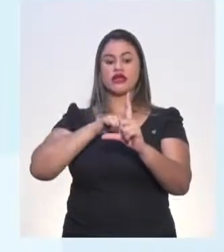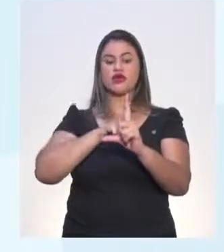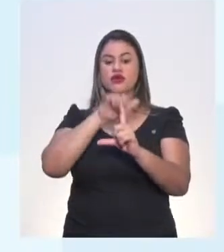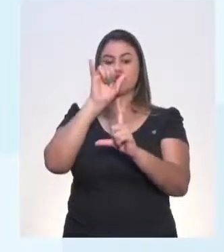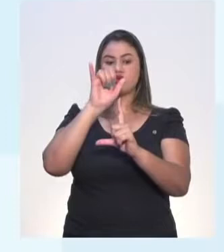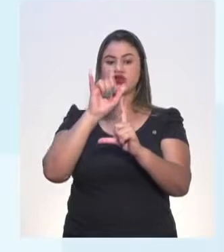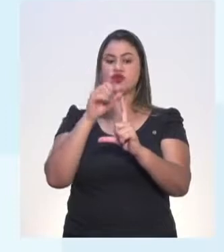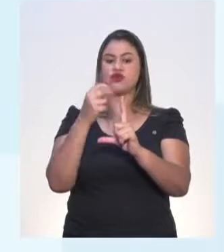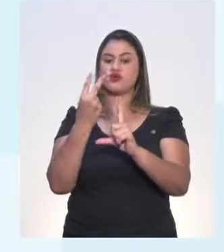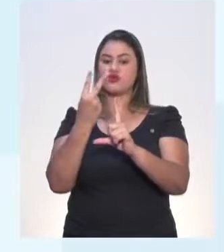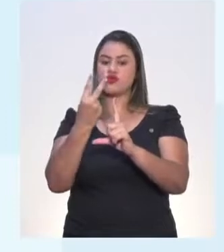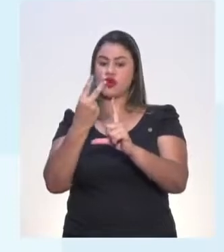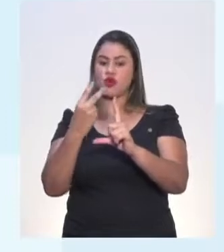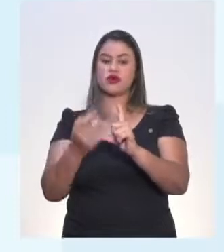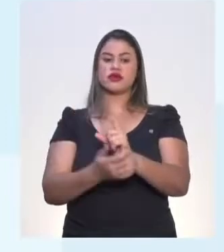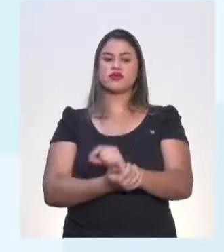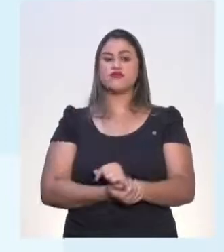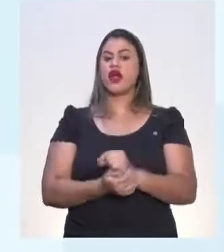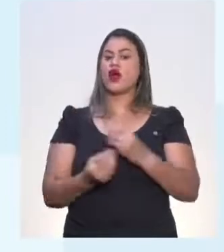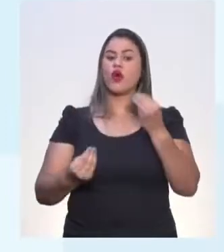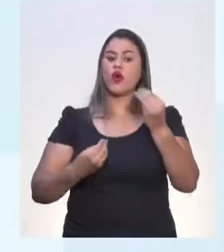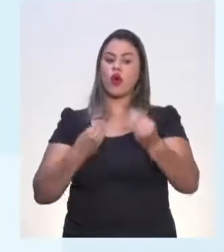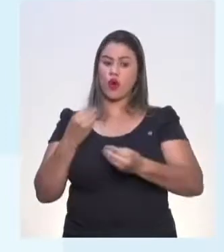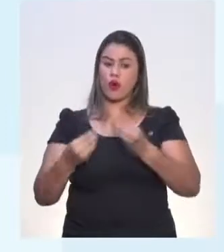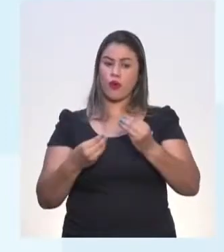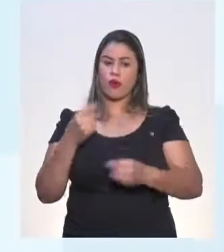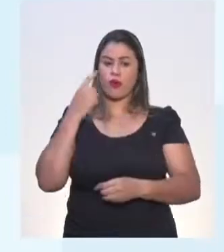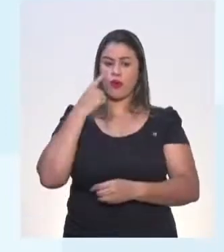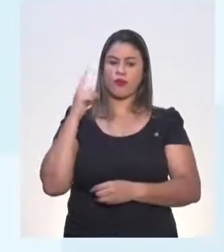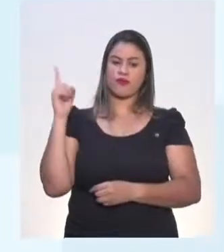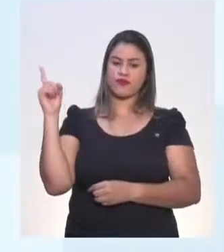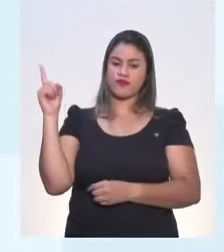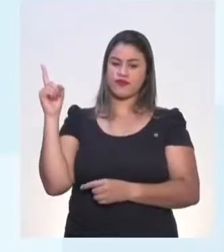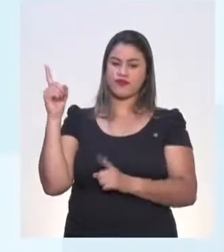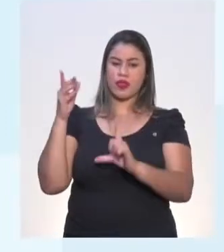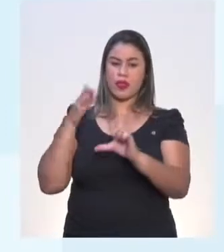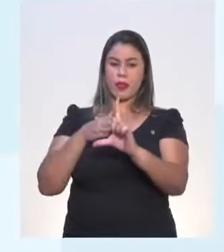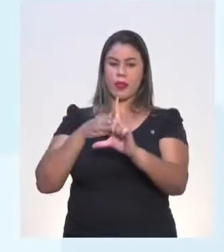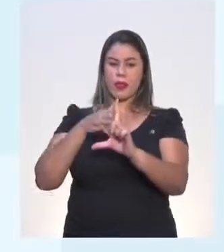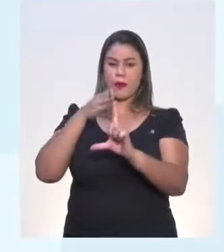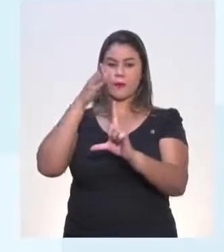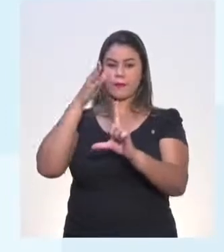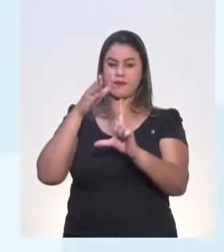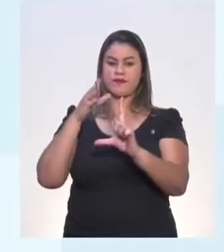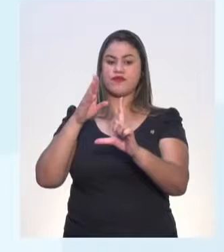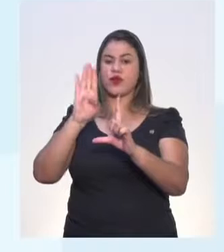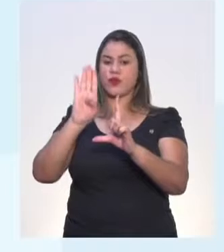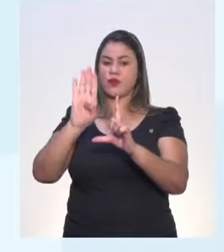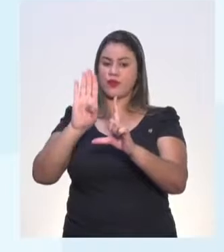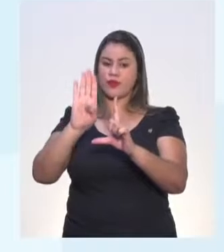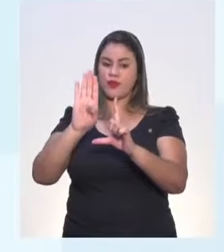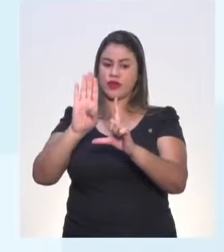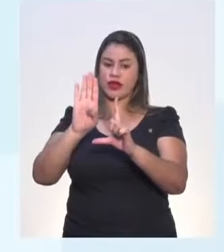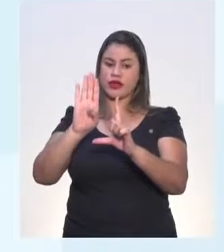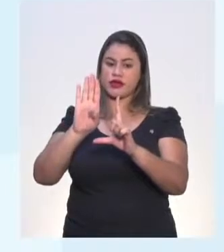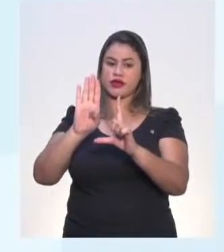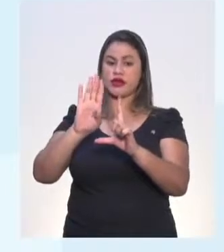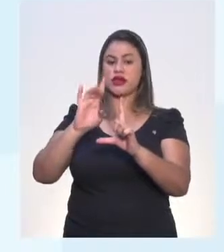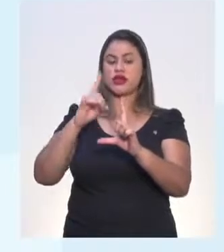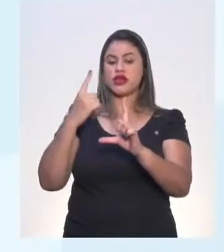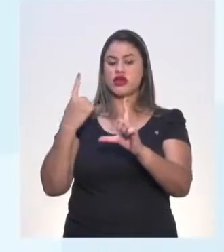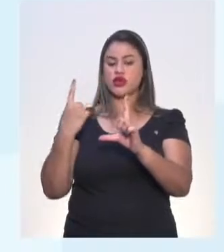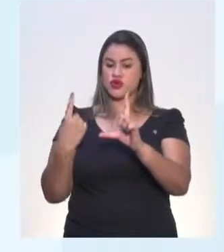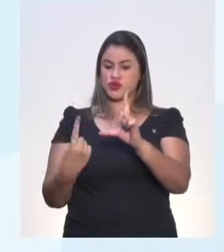o ponto B, ele é 0 e 1, ele está em cima da reta, por isso que é o 0 de x e 1 de